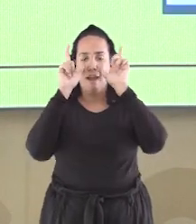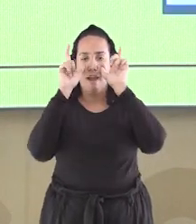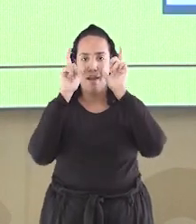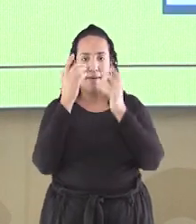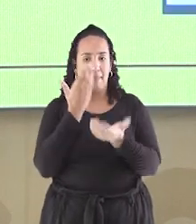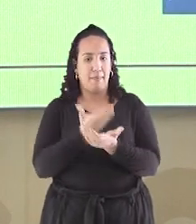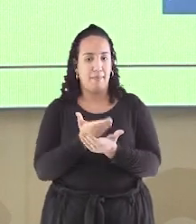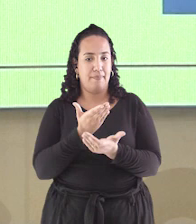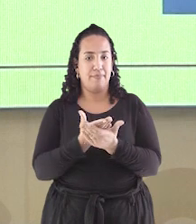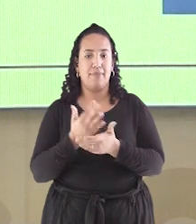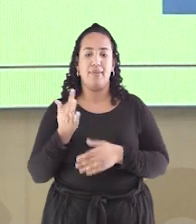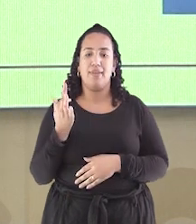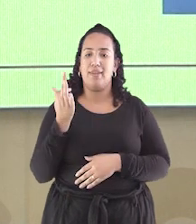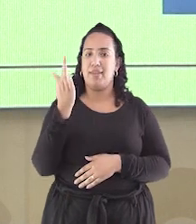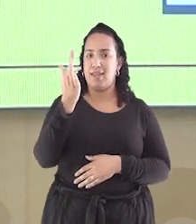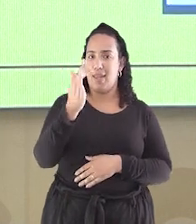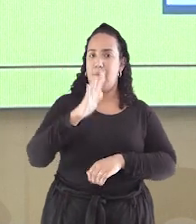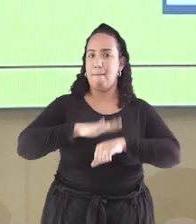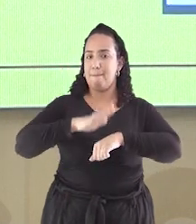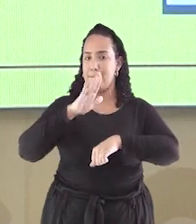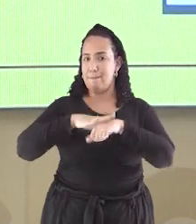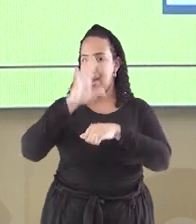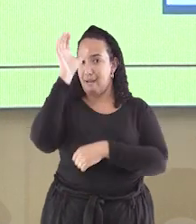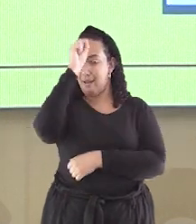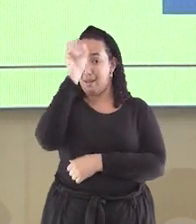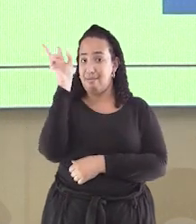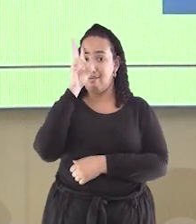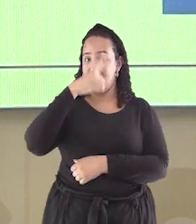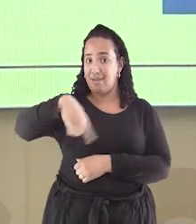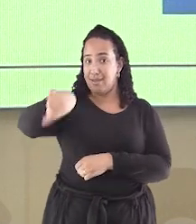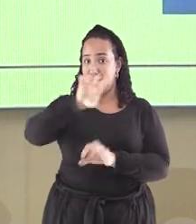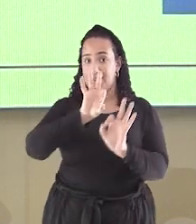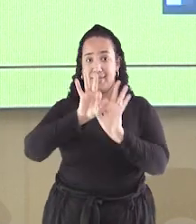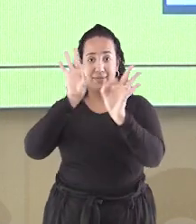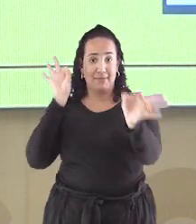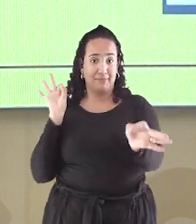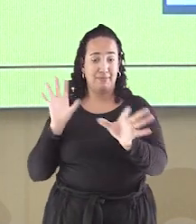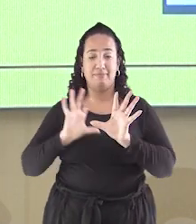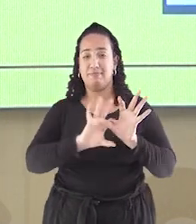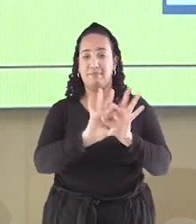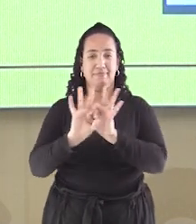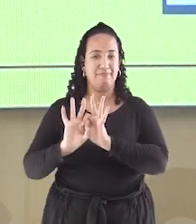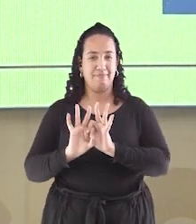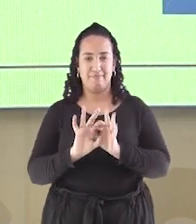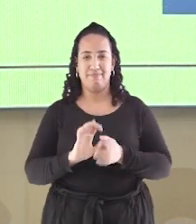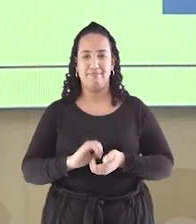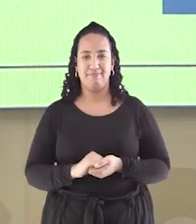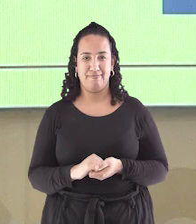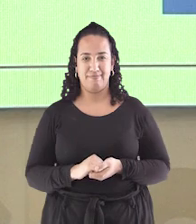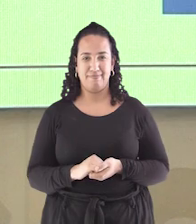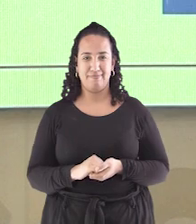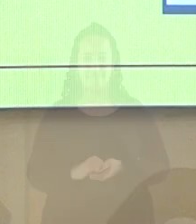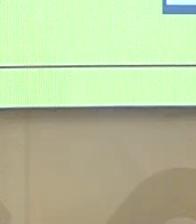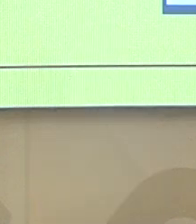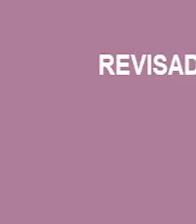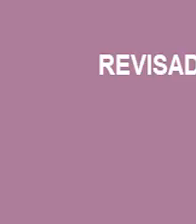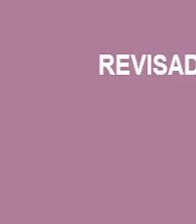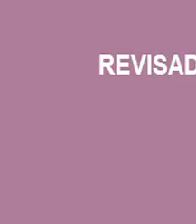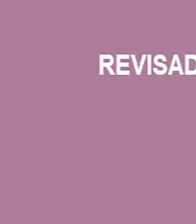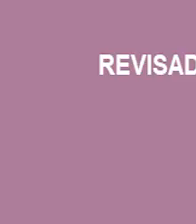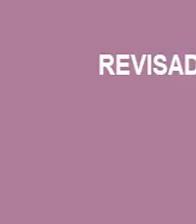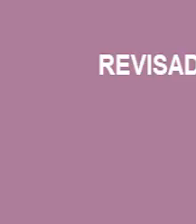ligado, porque na próxima aula tem muito mais. E não se esqueça, mesmo distantes, estamos juntos.